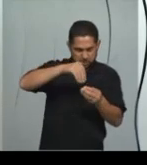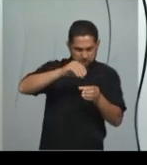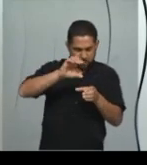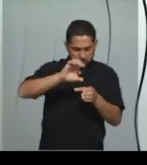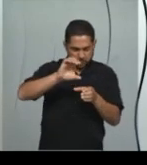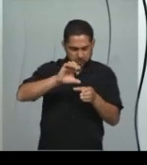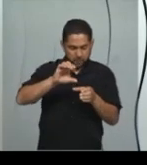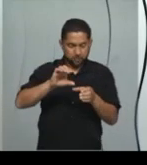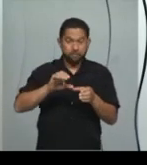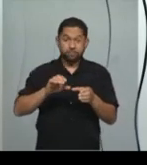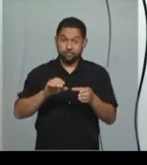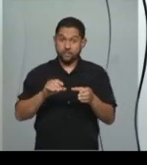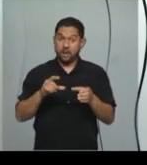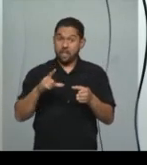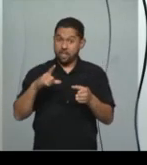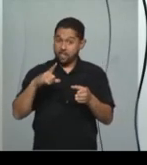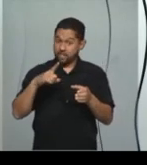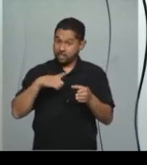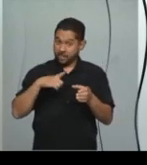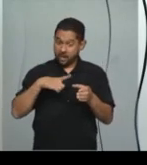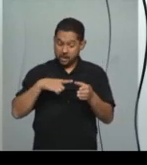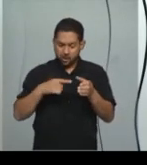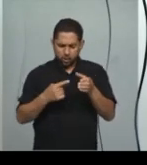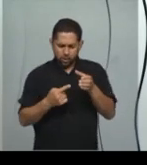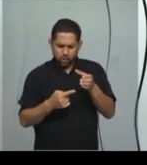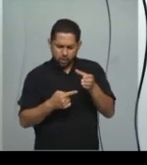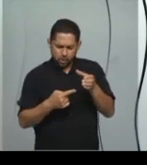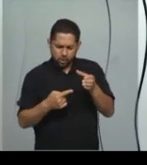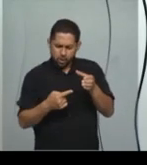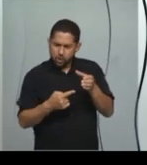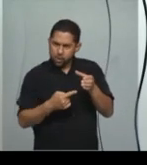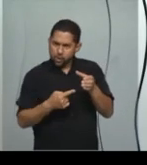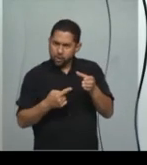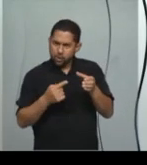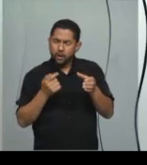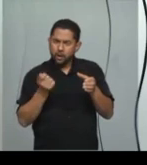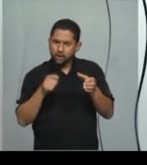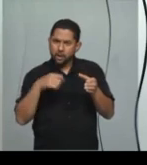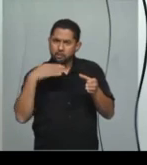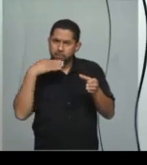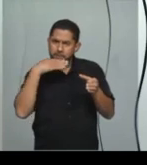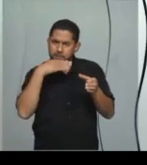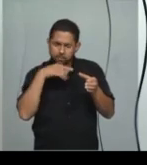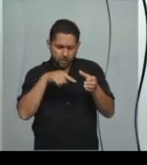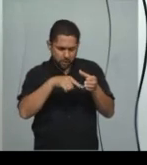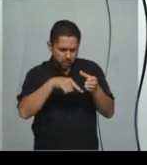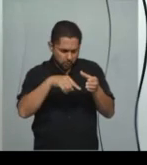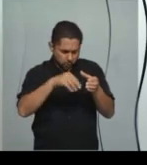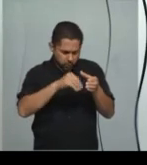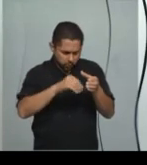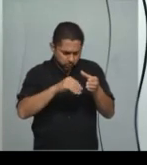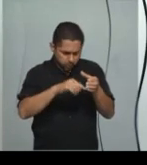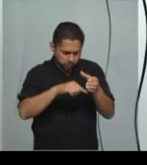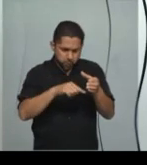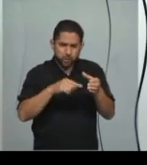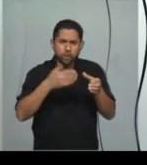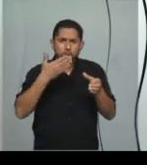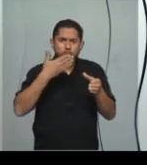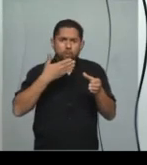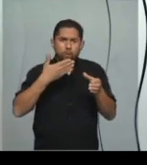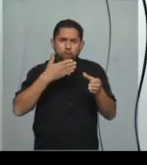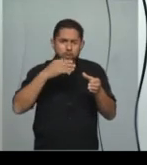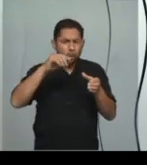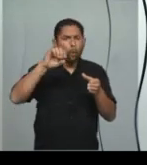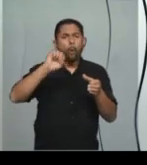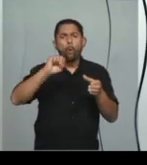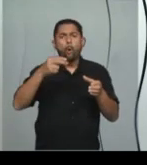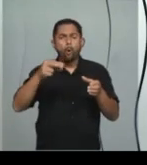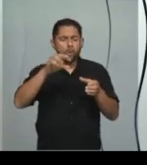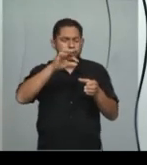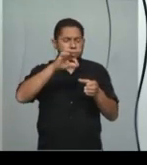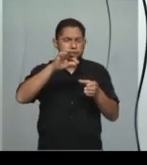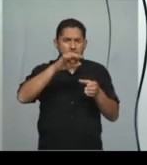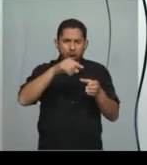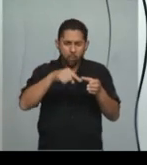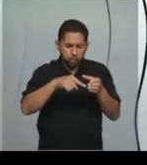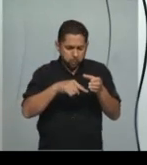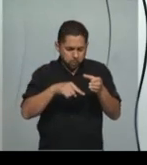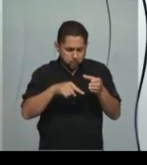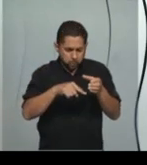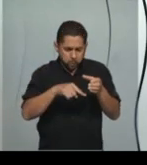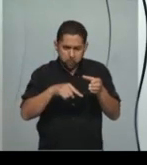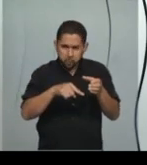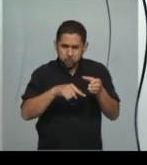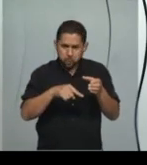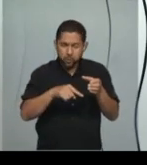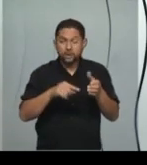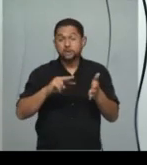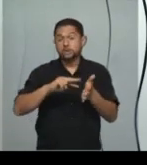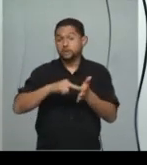de açúcar, agora ele não vai se dissolver, ele vai se depositar no fundo do copo, quer dizer que